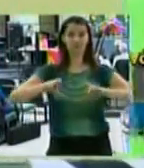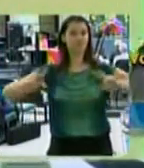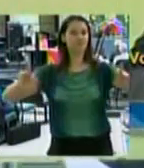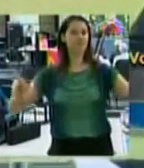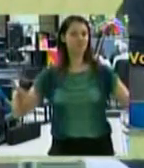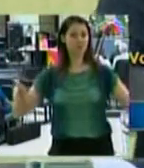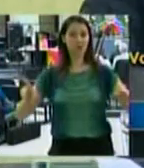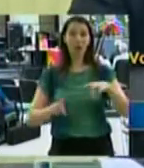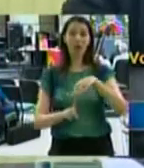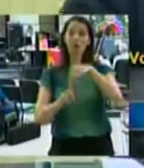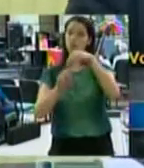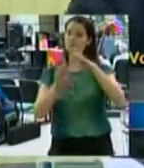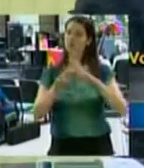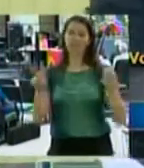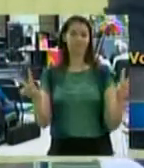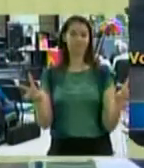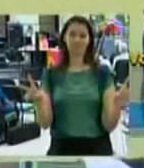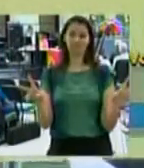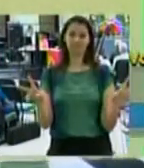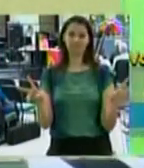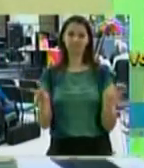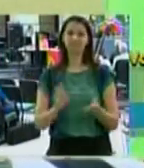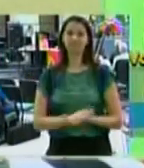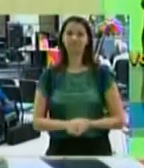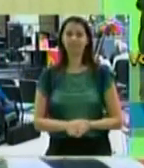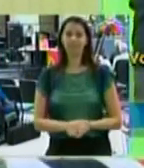Esta é a única diferença.